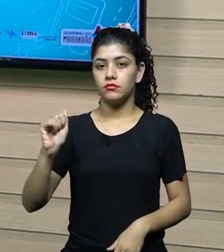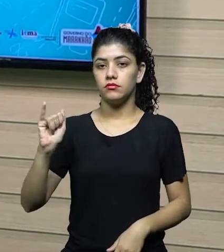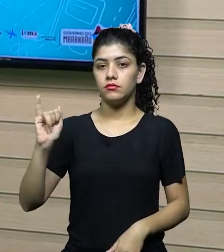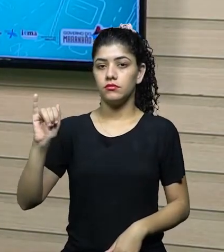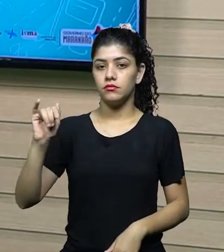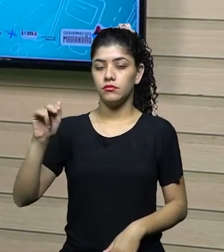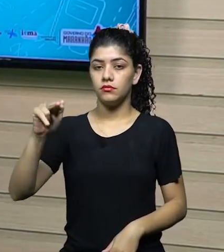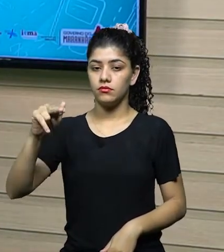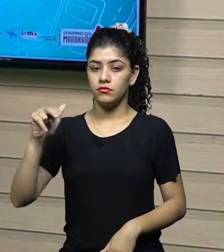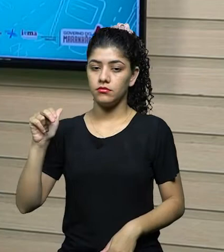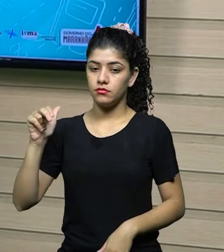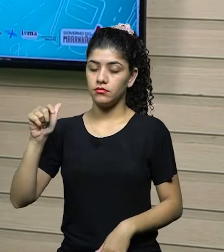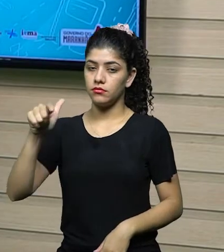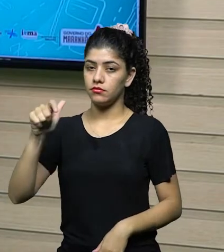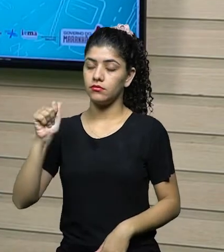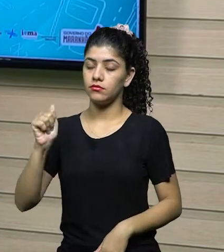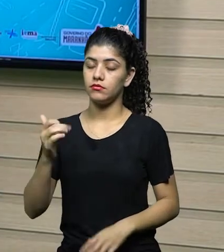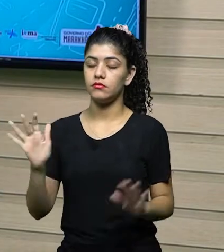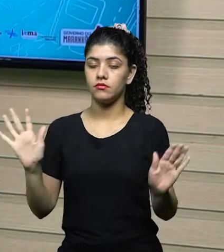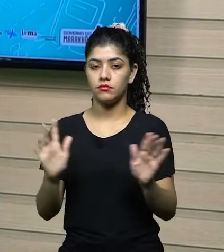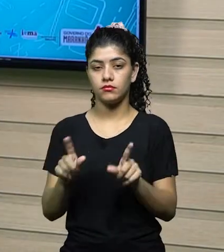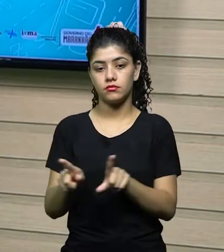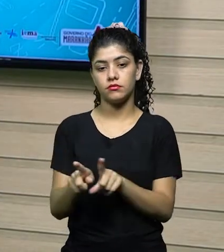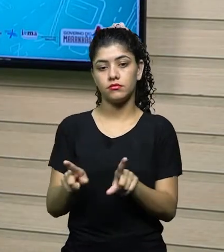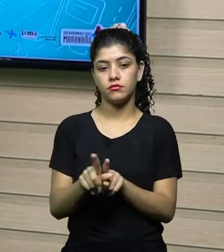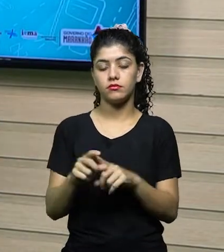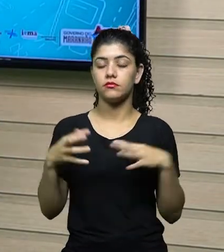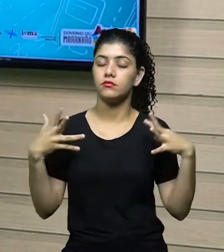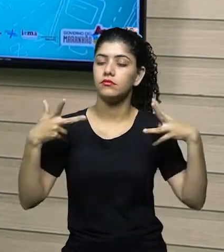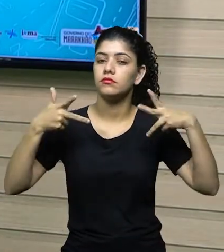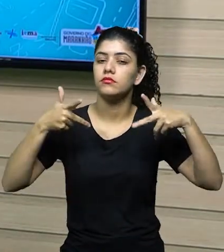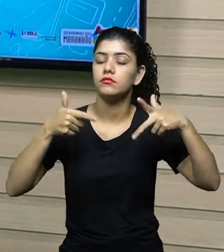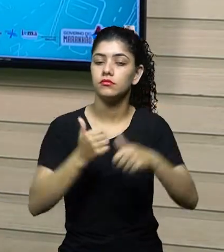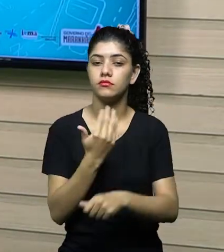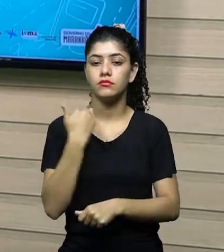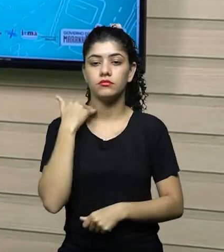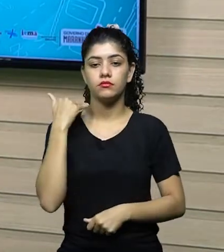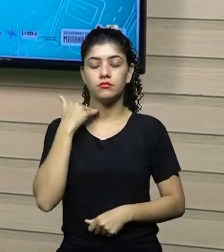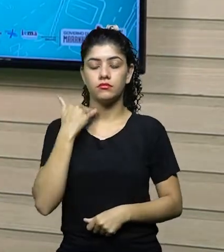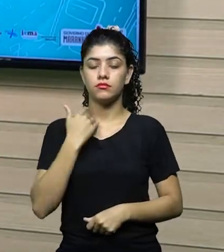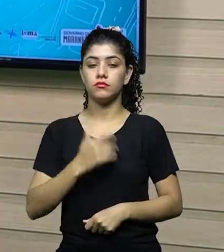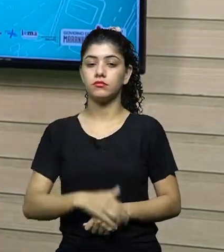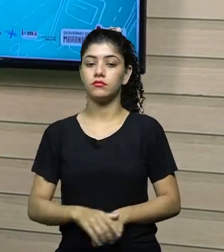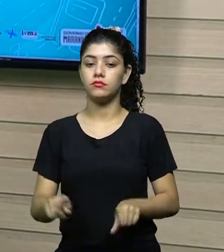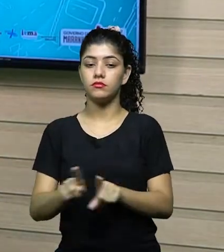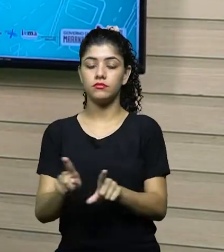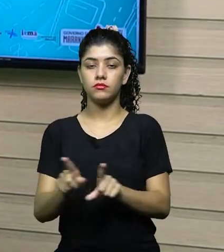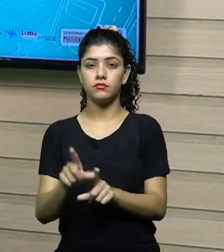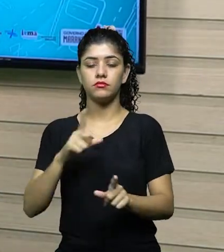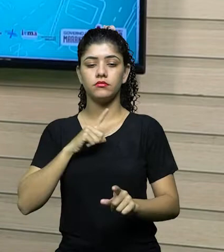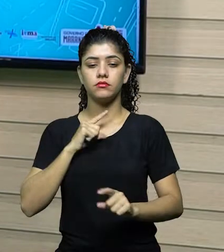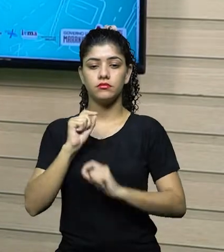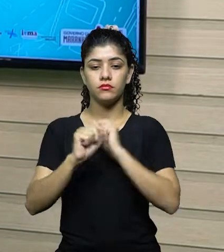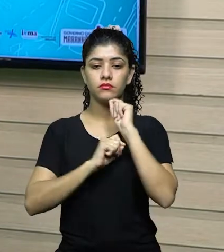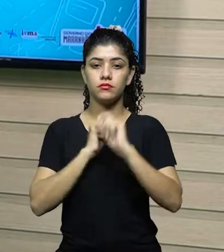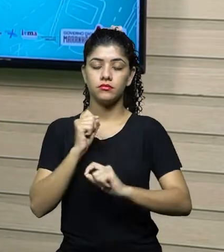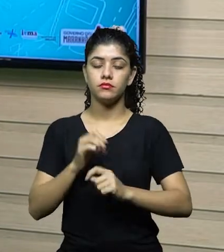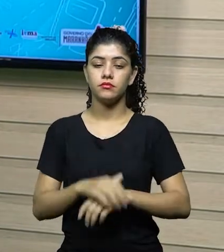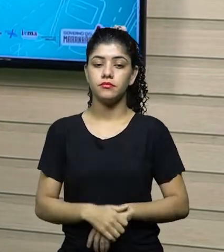disponibilizou aplicativos para resolver problemas bancários, mas todos os outros bancos, Inclusive, nós temos as